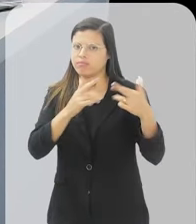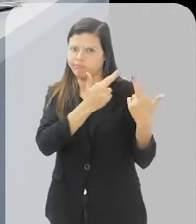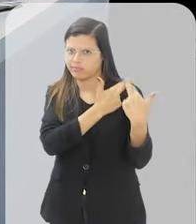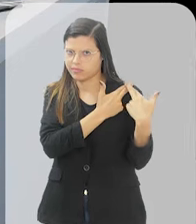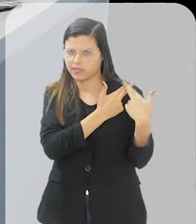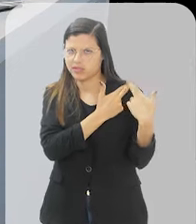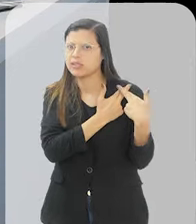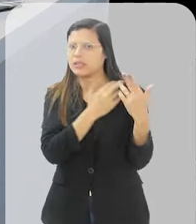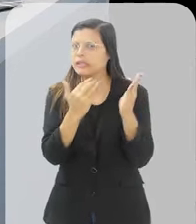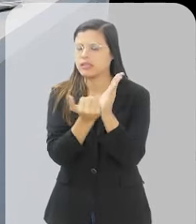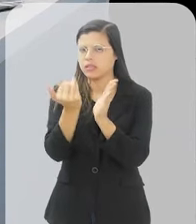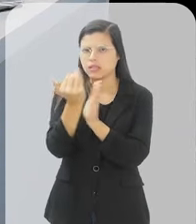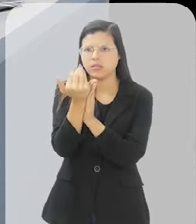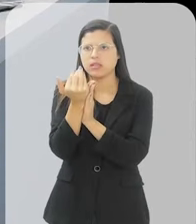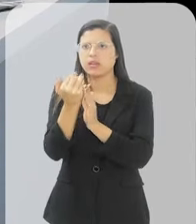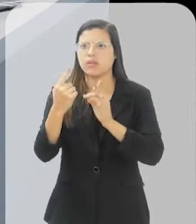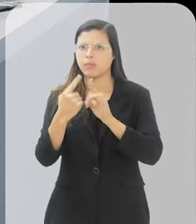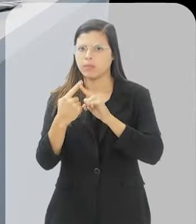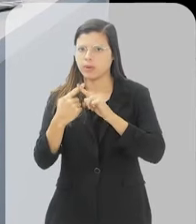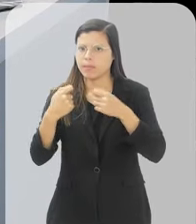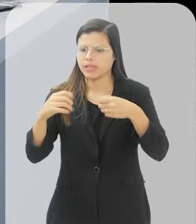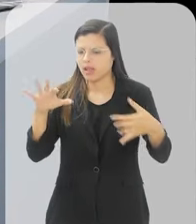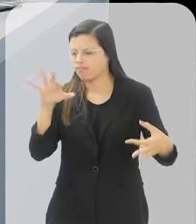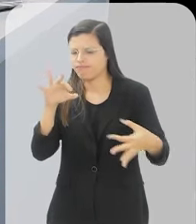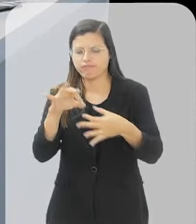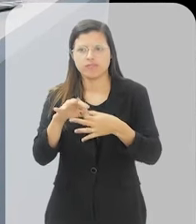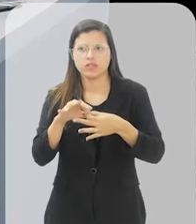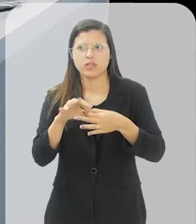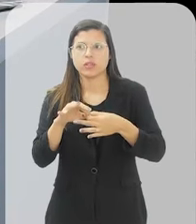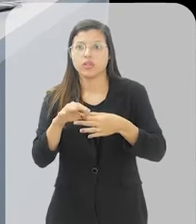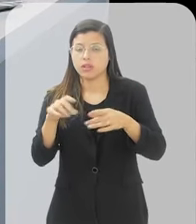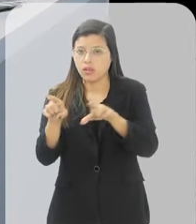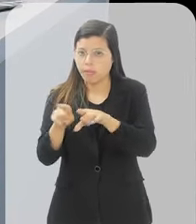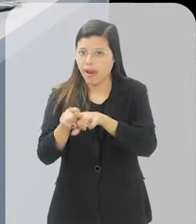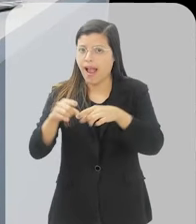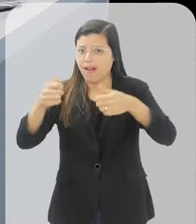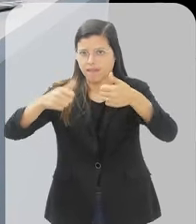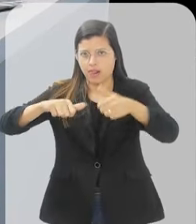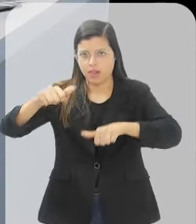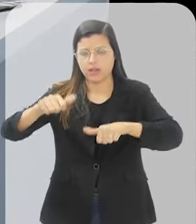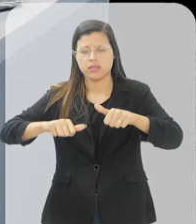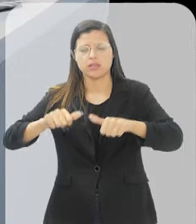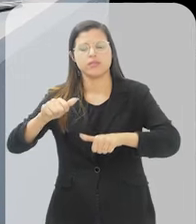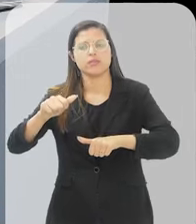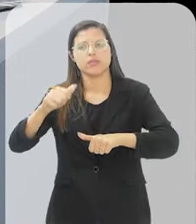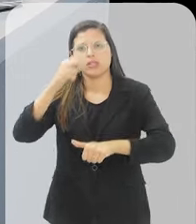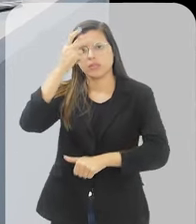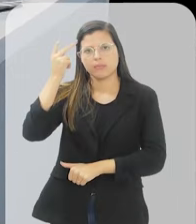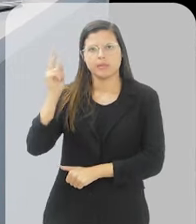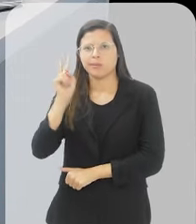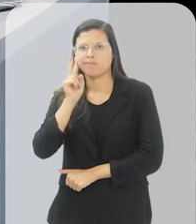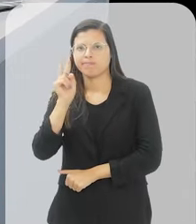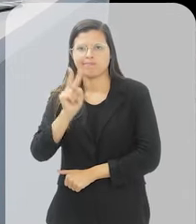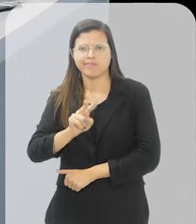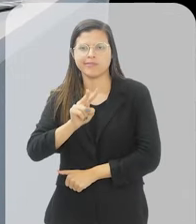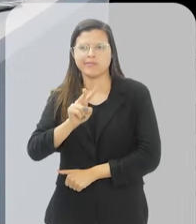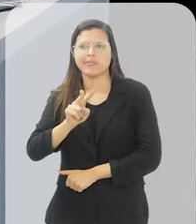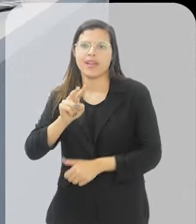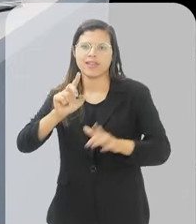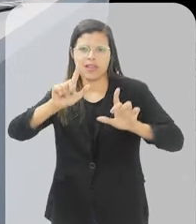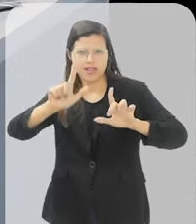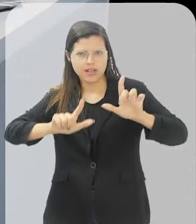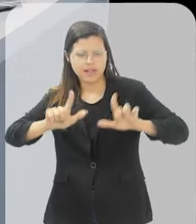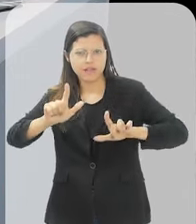muito grande, porque o destaque ele tem que fazer parte da alegoria, o destaque é julgado, então as pessoas veem passando